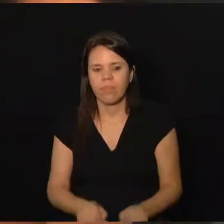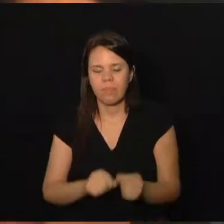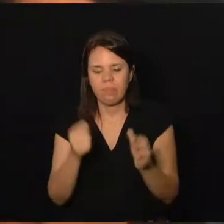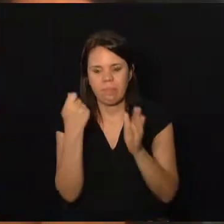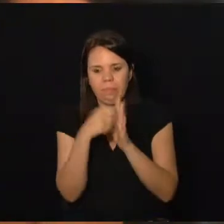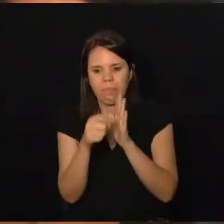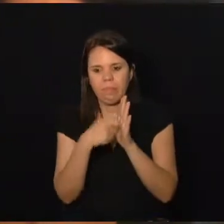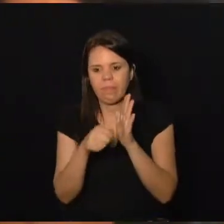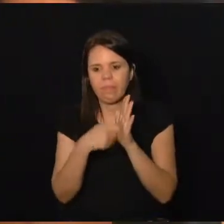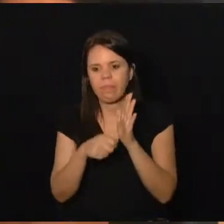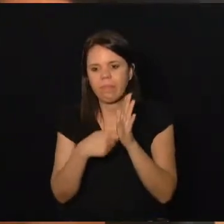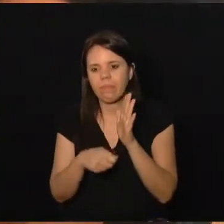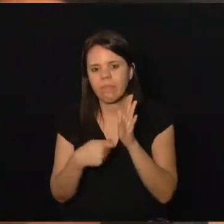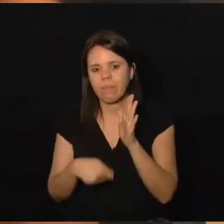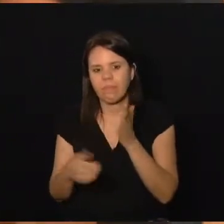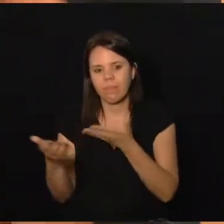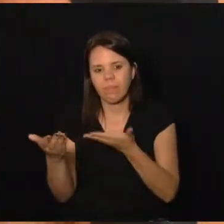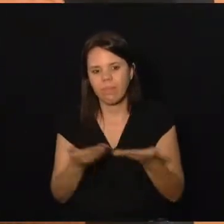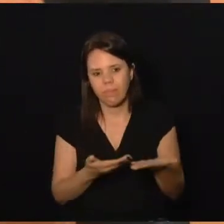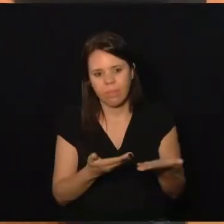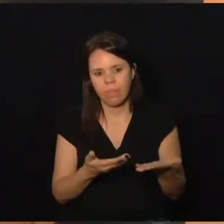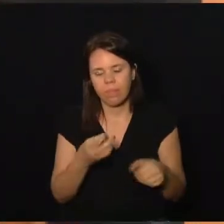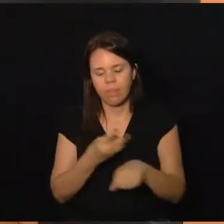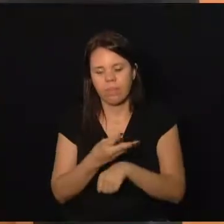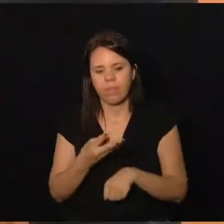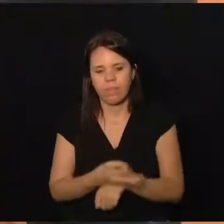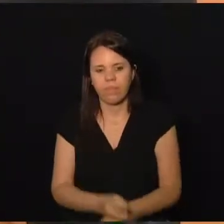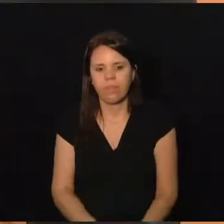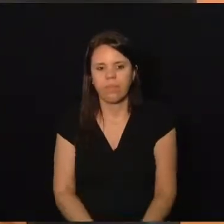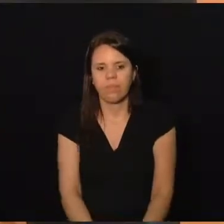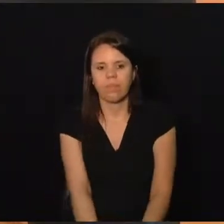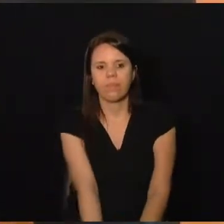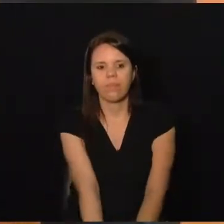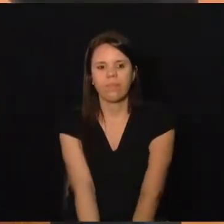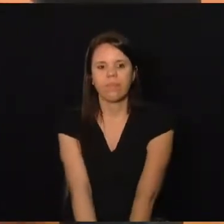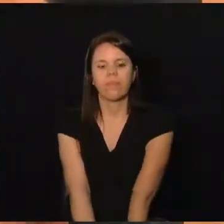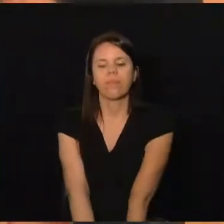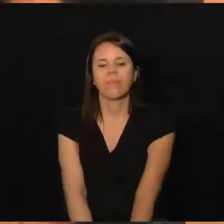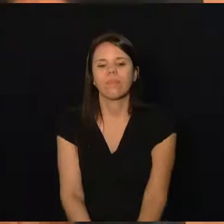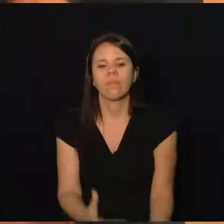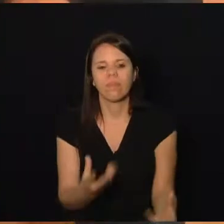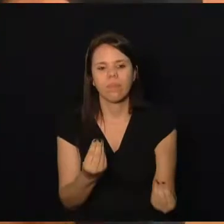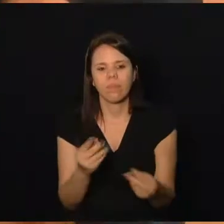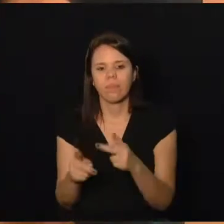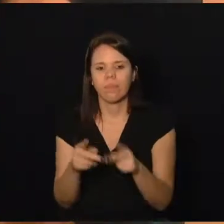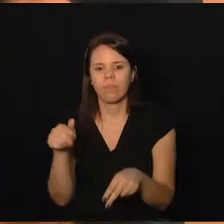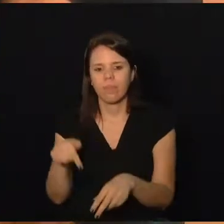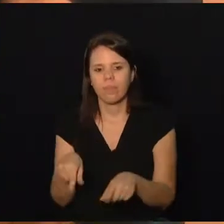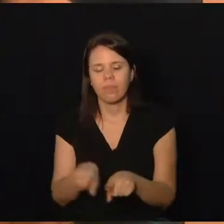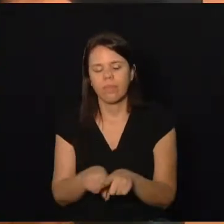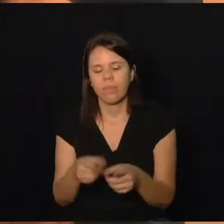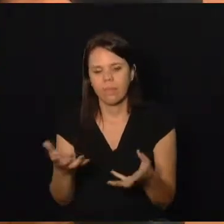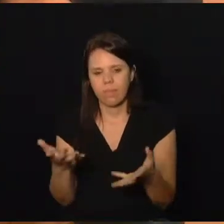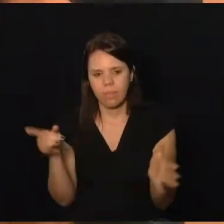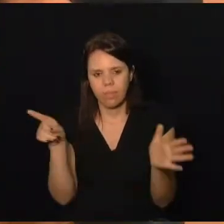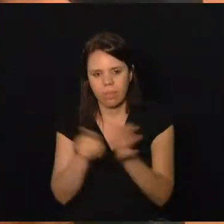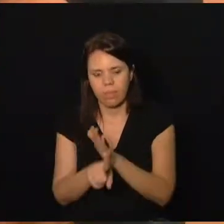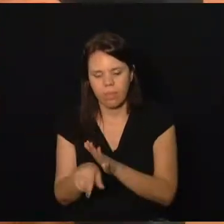alguns pontos e outros que eu recebi também no WhatsApp. Eu acho que muitos aqui também querem